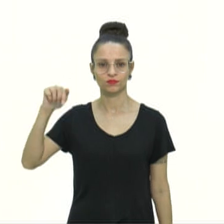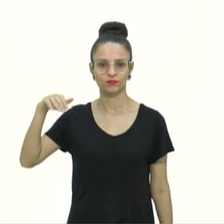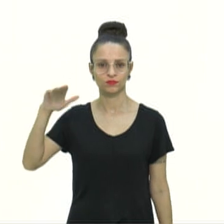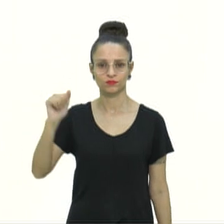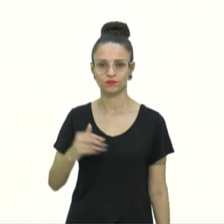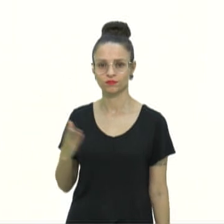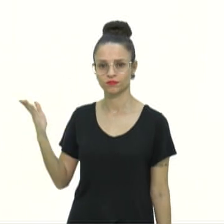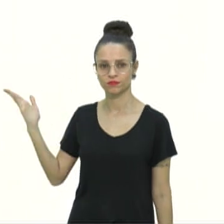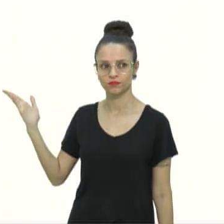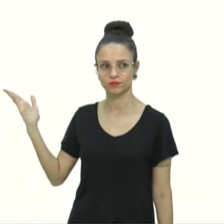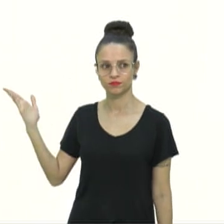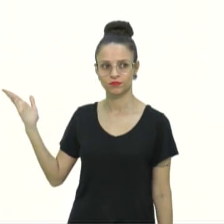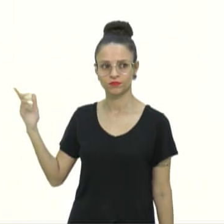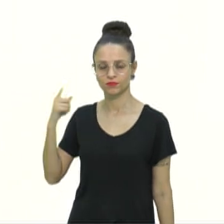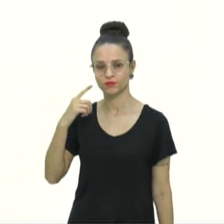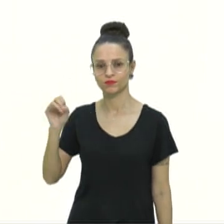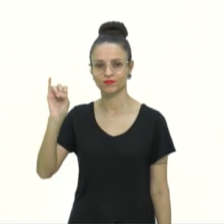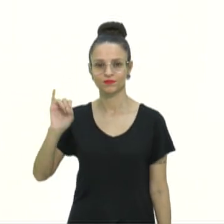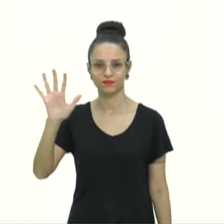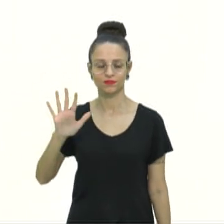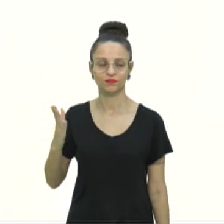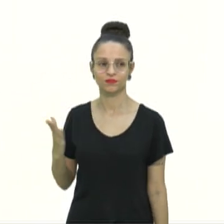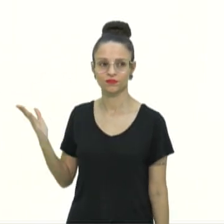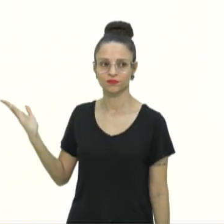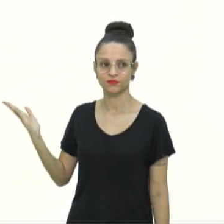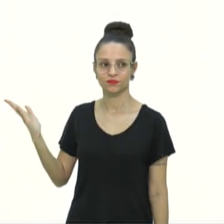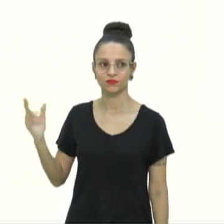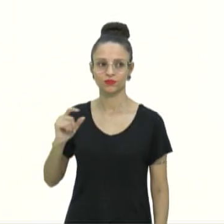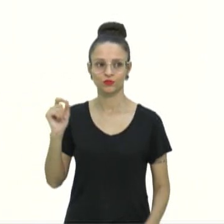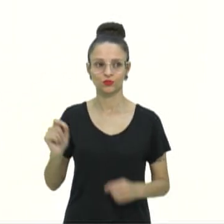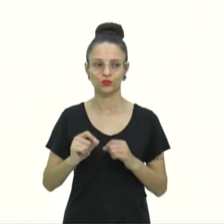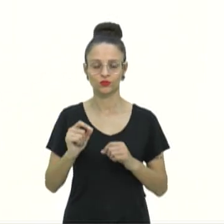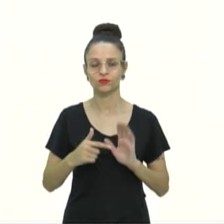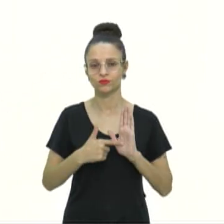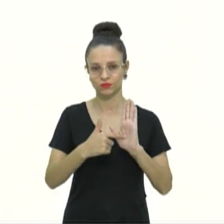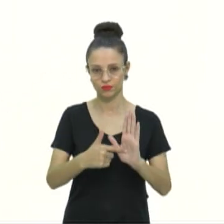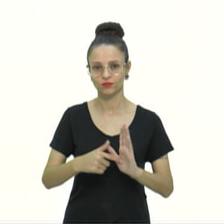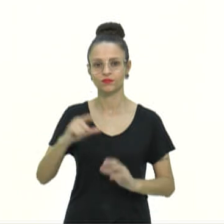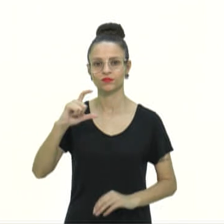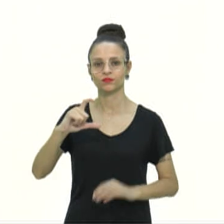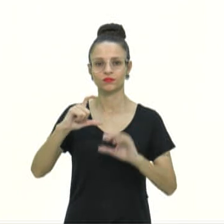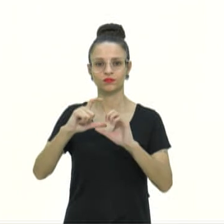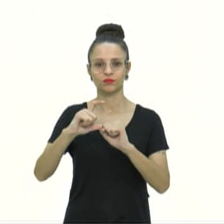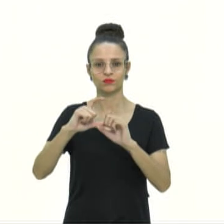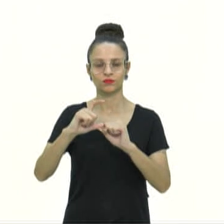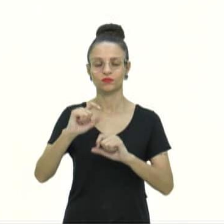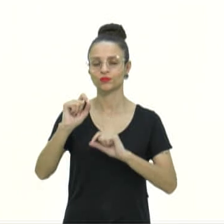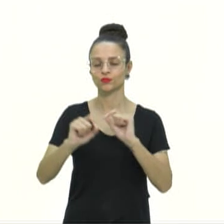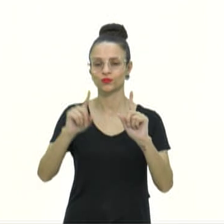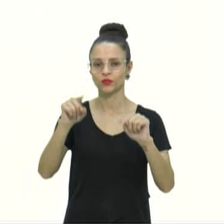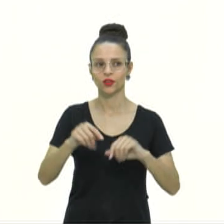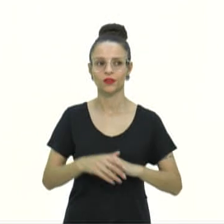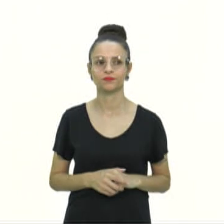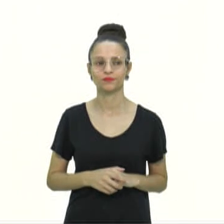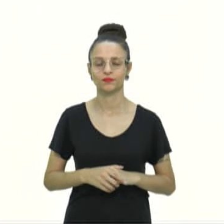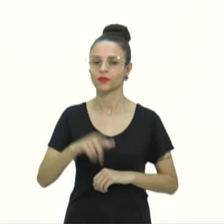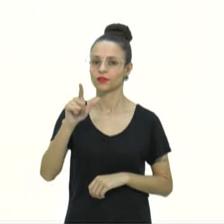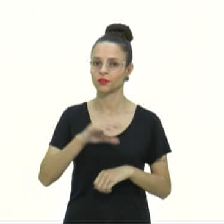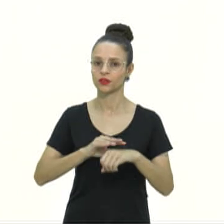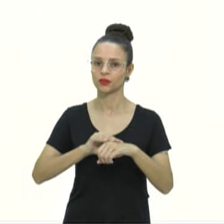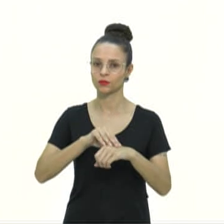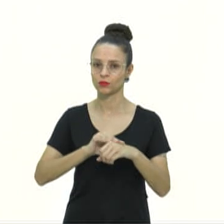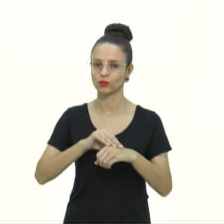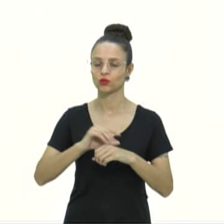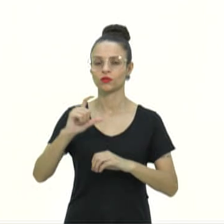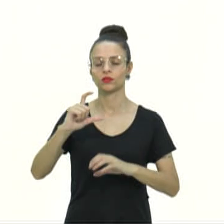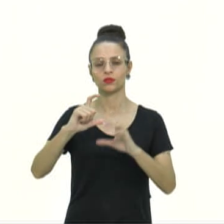nessa animação aqui, nessa imagem aqui, nós temos a questão do diafragma. Então, ele é definido como sendo o quê? Então, ele é um músculo